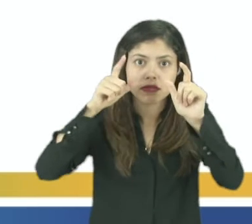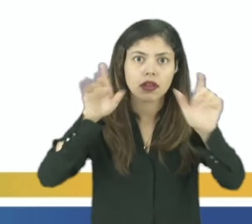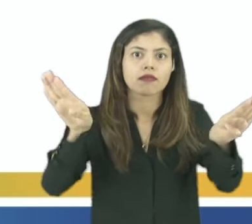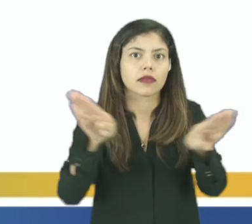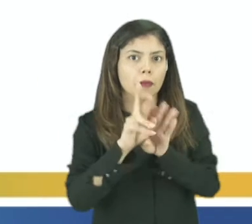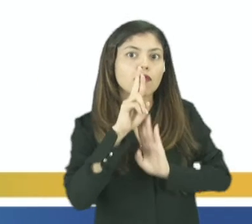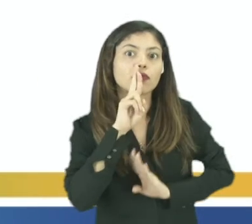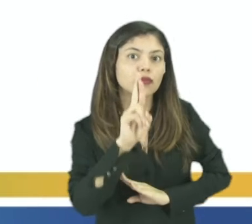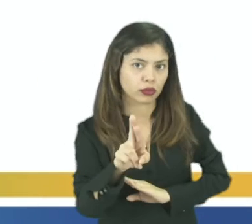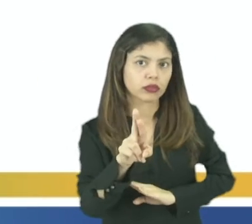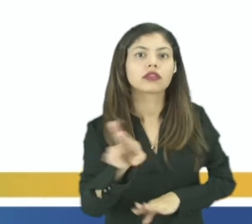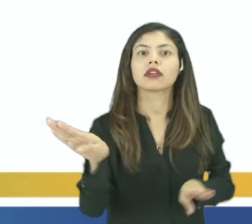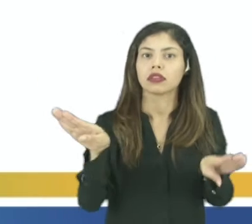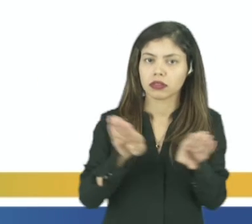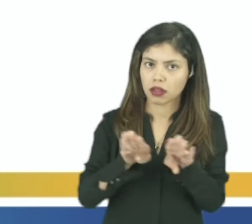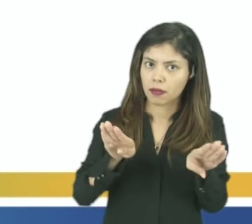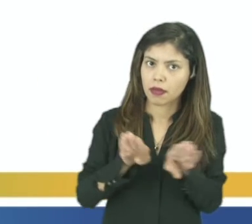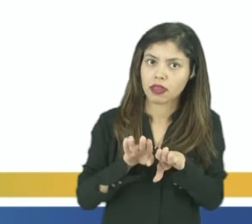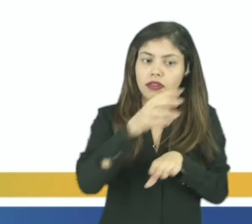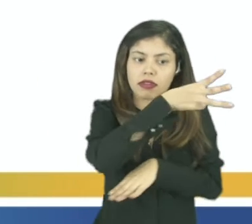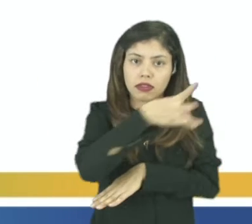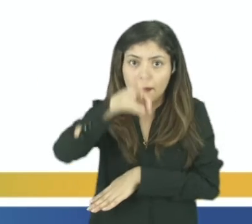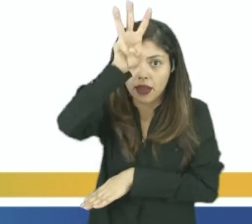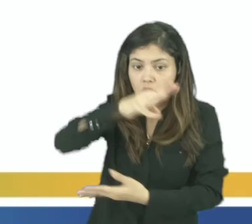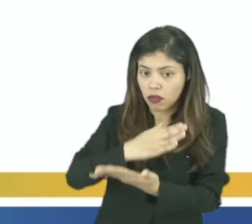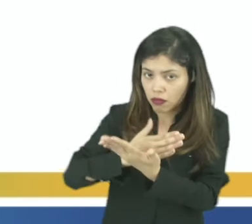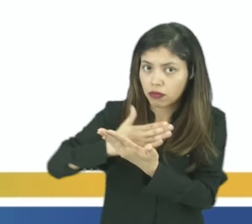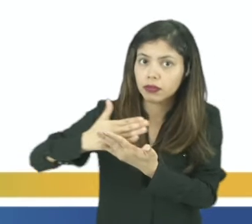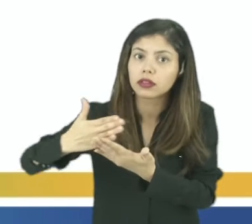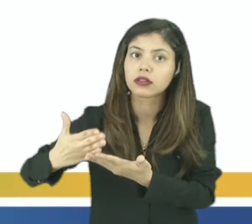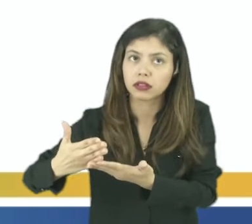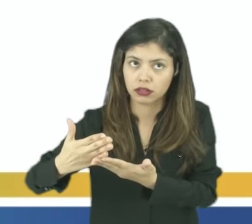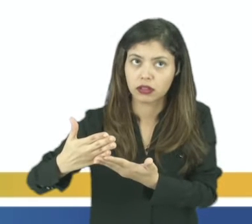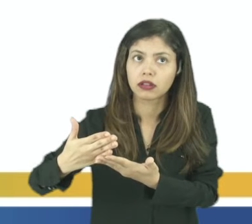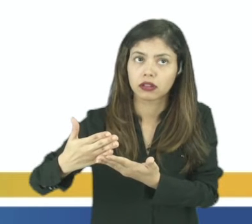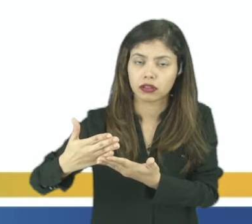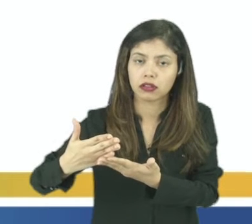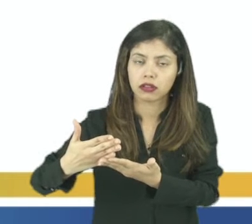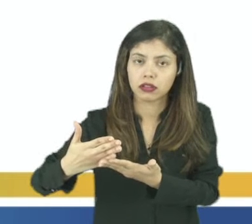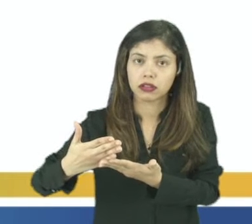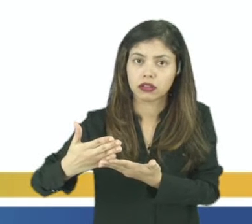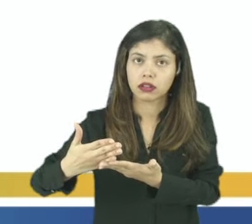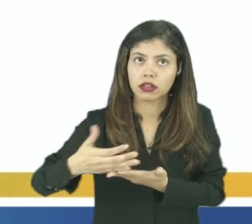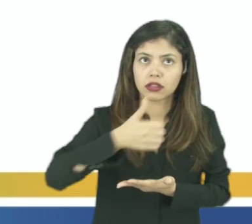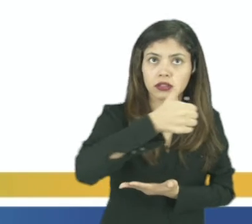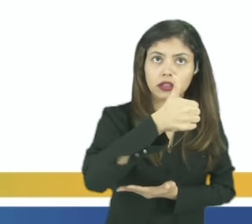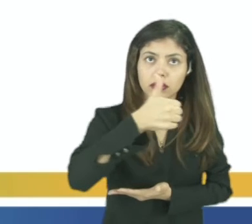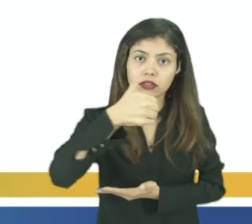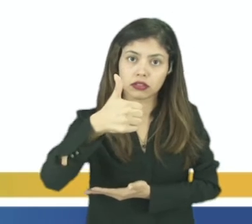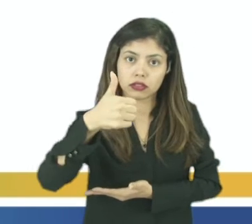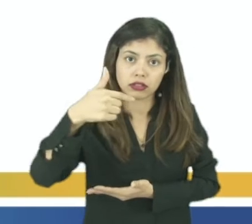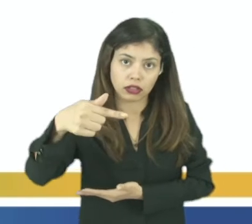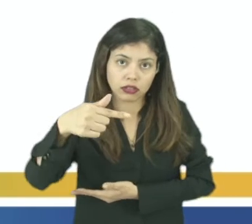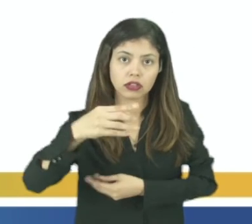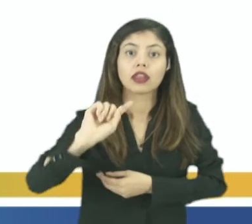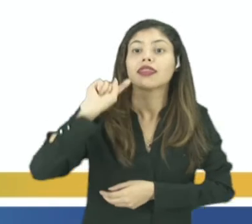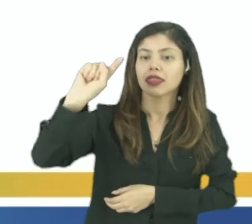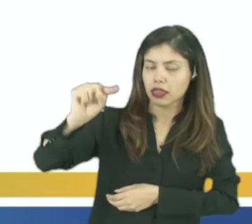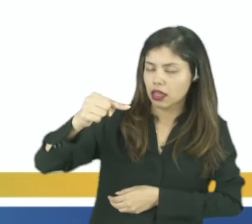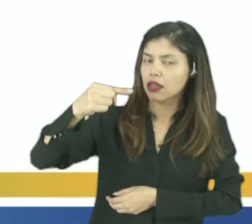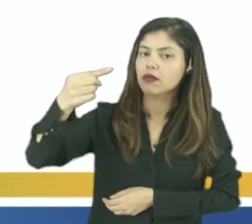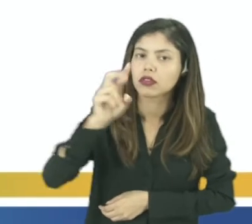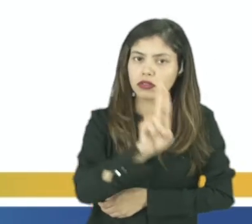que o resultado tanto da matriz que nós iniciamos deu o determinante 117, assim como depois